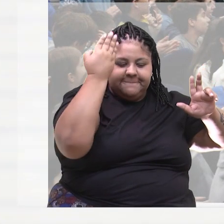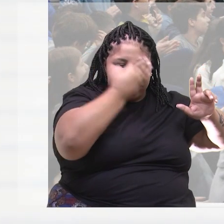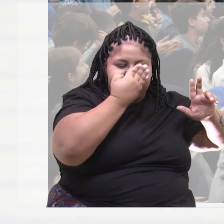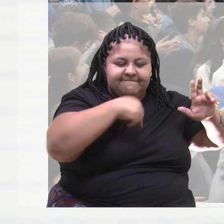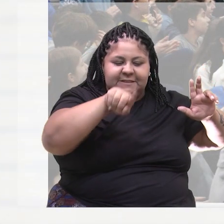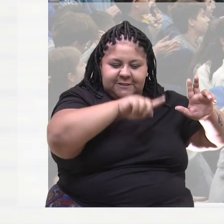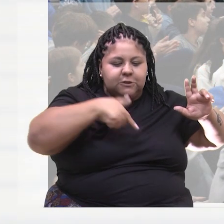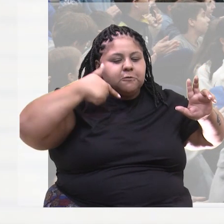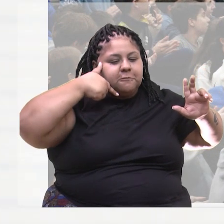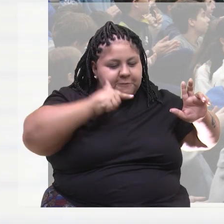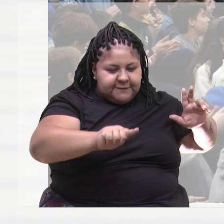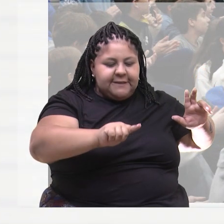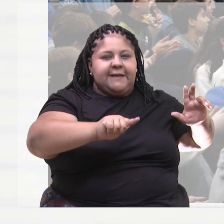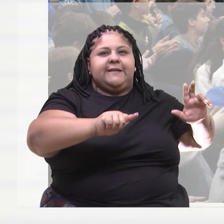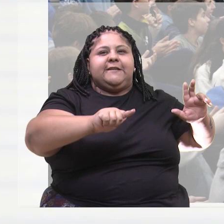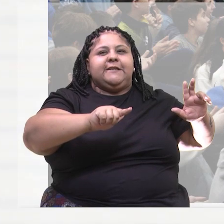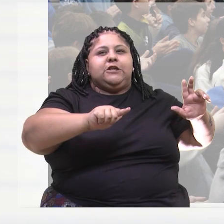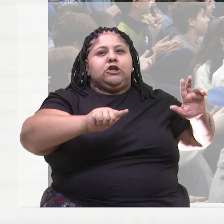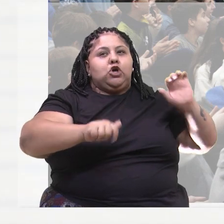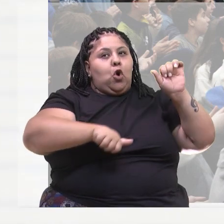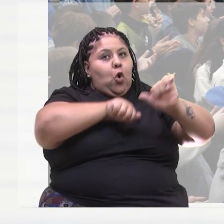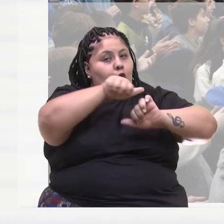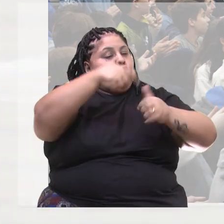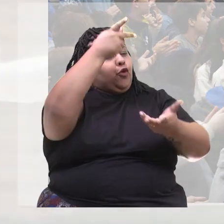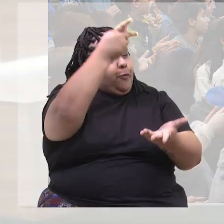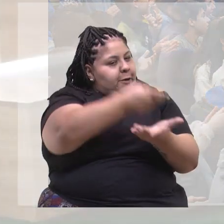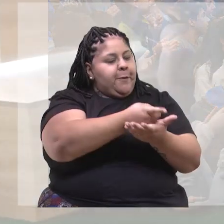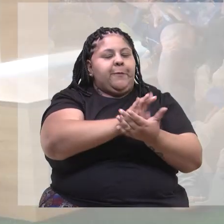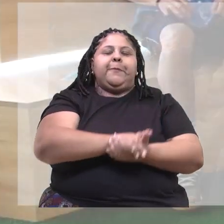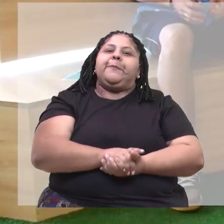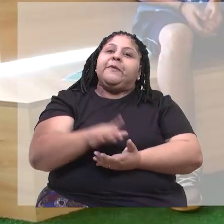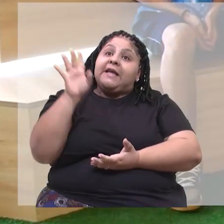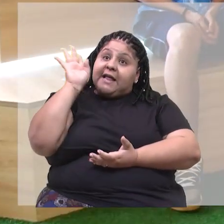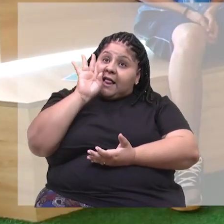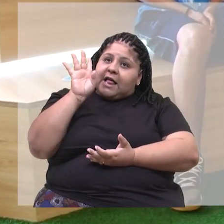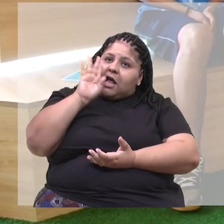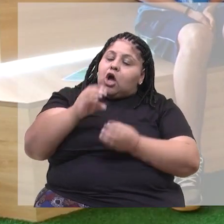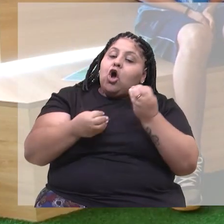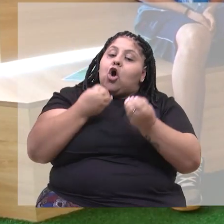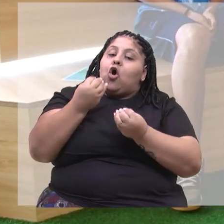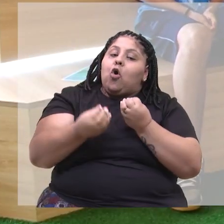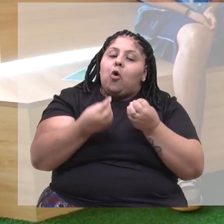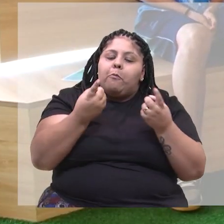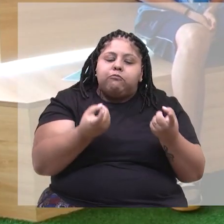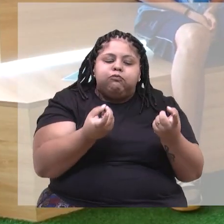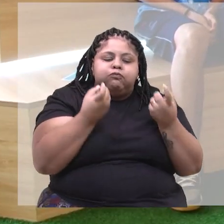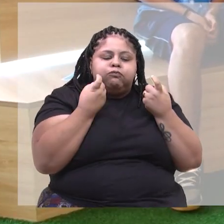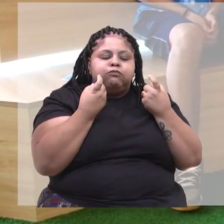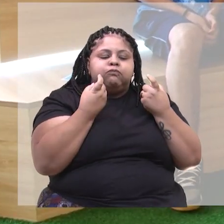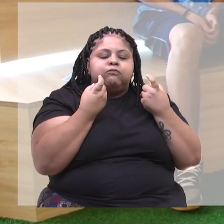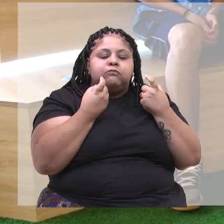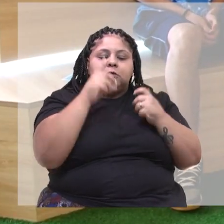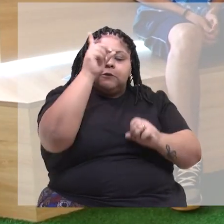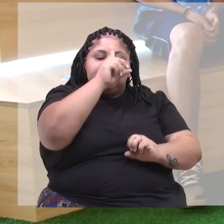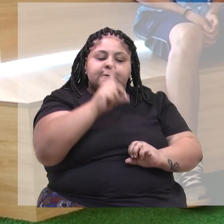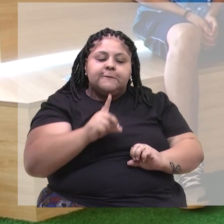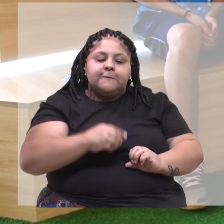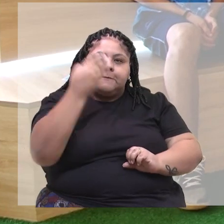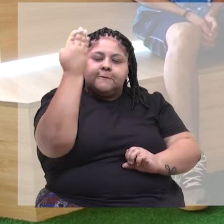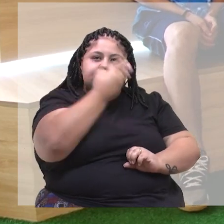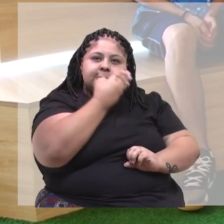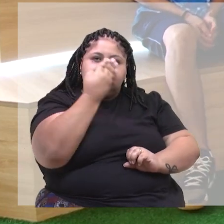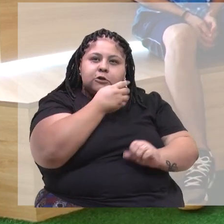deficiências invisíveis, eu acho que a gente consegue mais uma credencial. Bem bacana, Augusto. E, Pedro, como que tu vê essa percepção agora em relação às